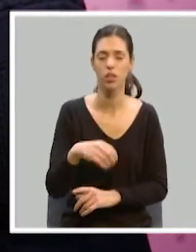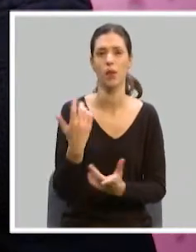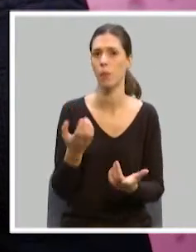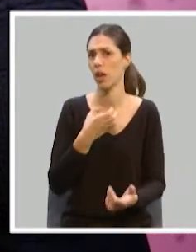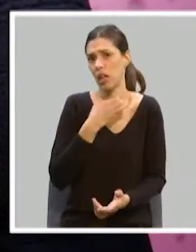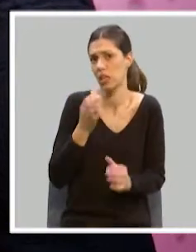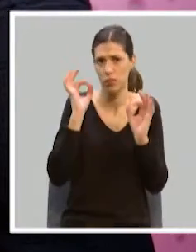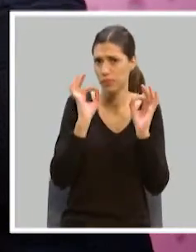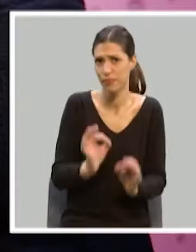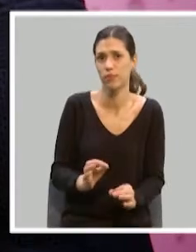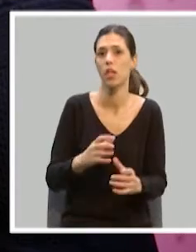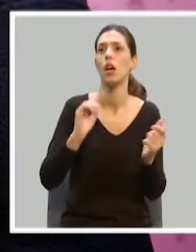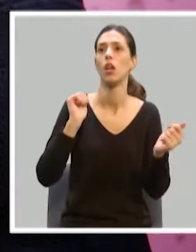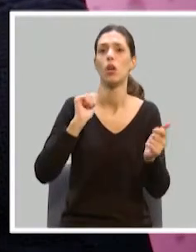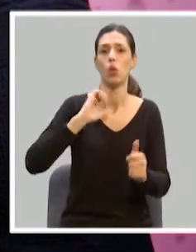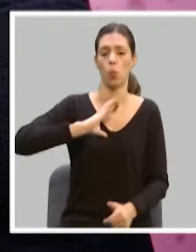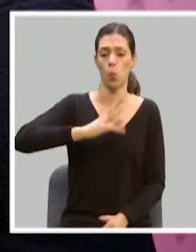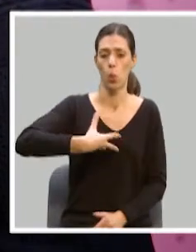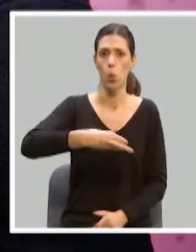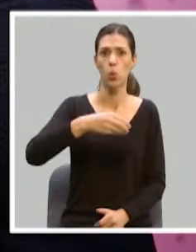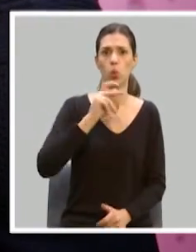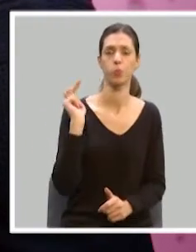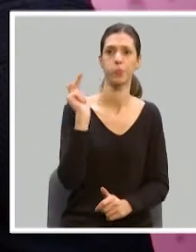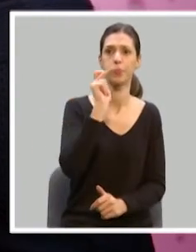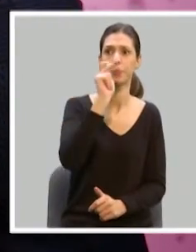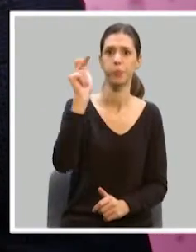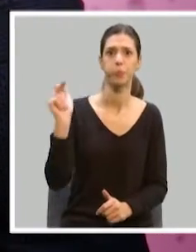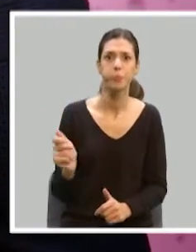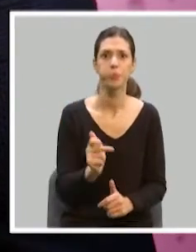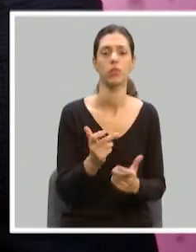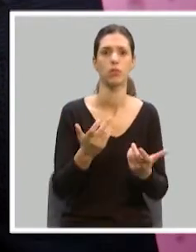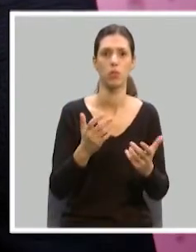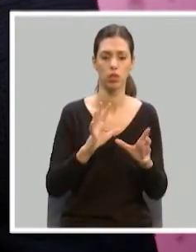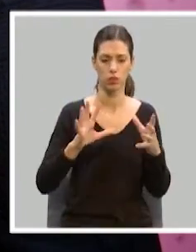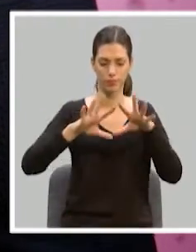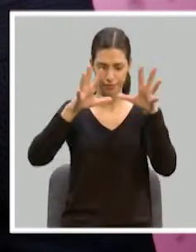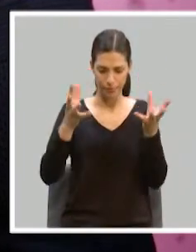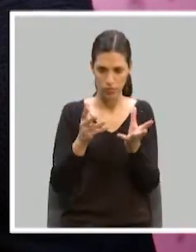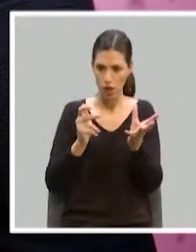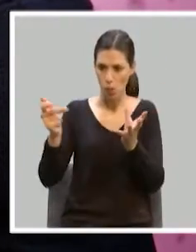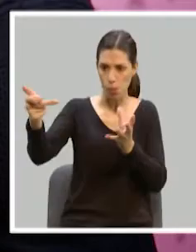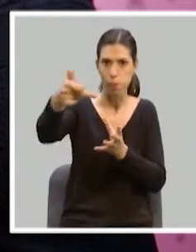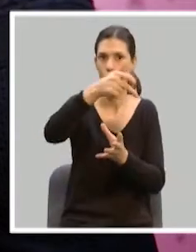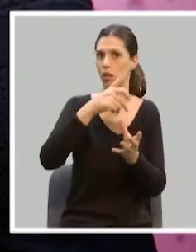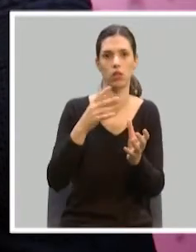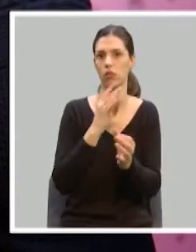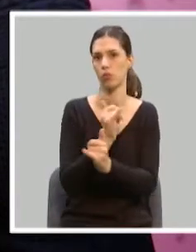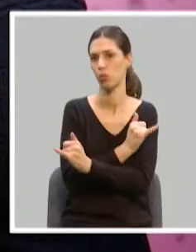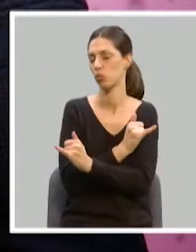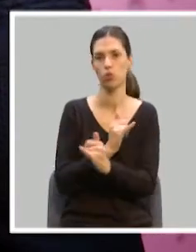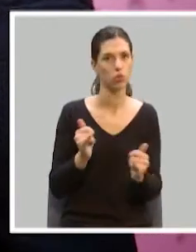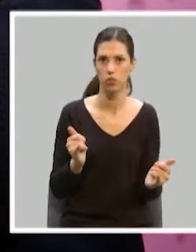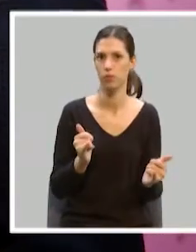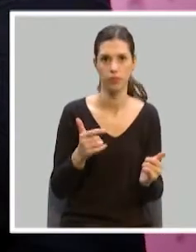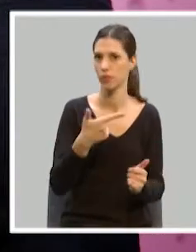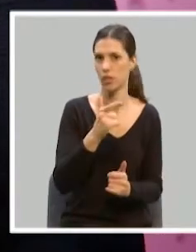mundo está está cheio de notícias em todo lado e até ser claramente não consegue cobrir isso tudo é